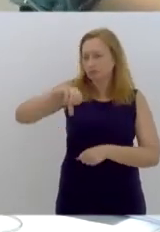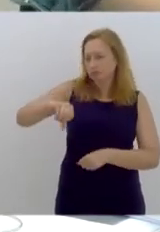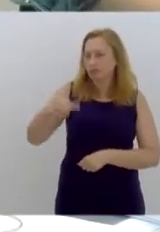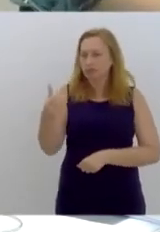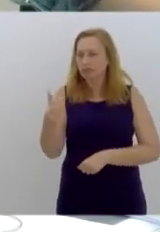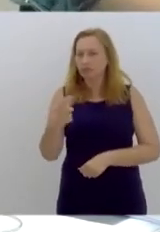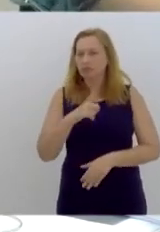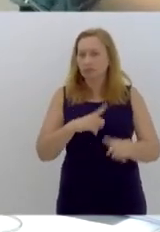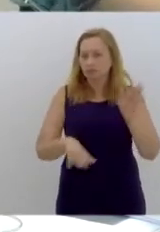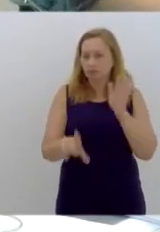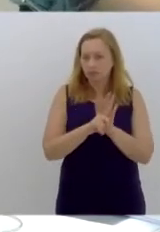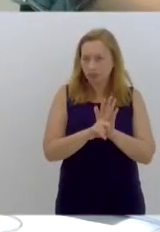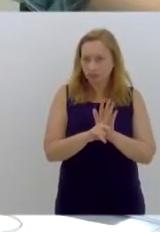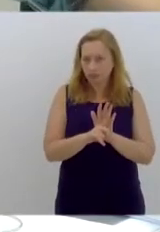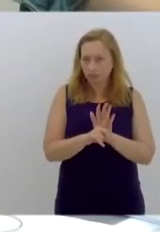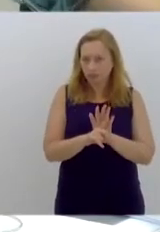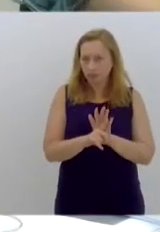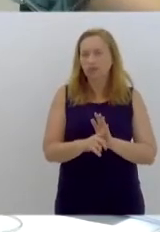lei,